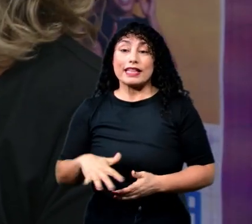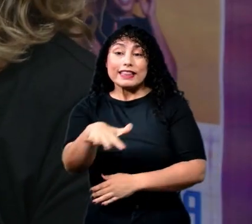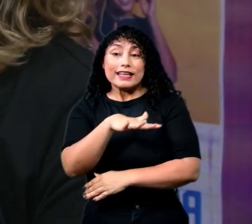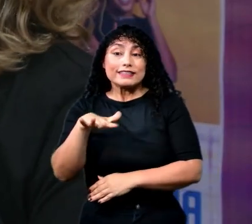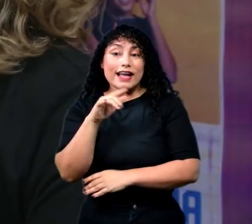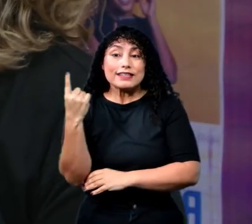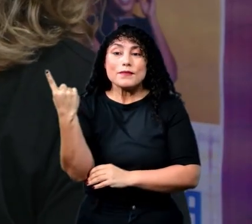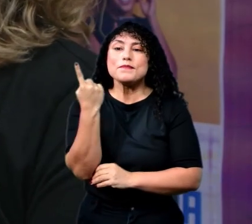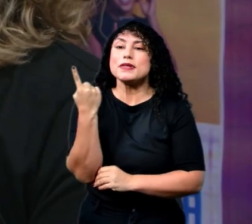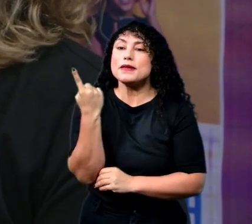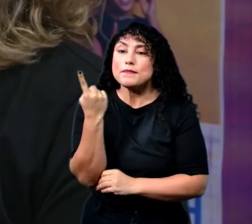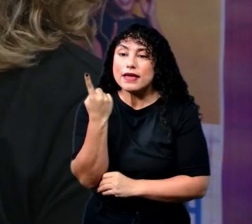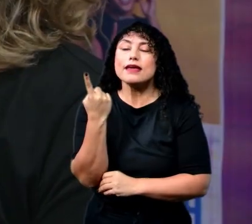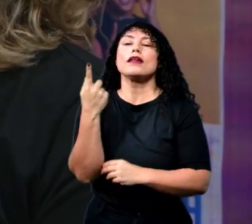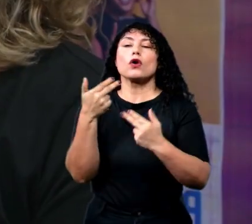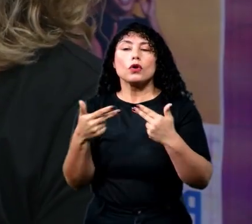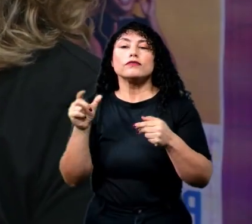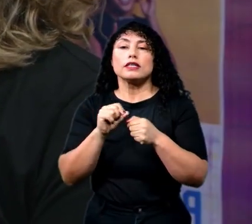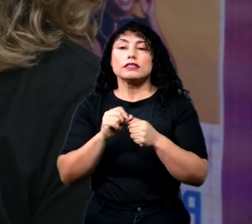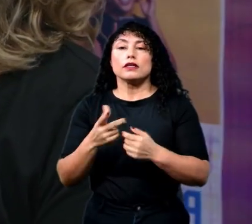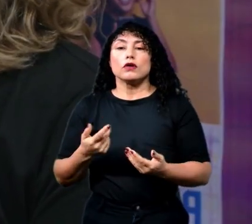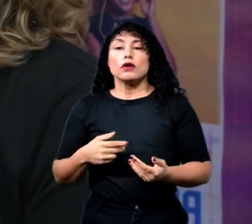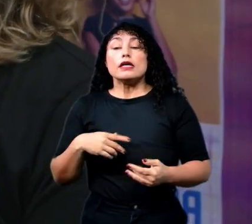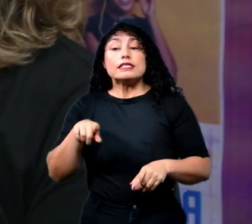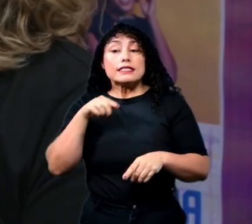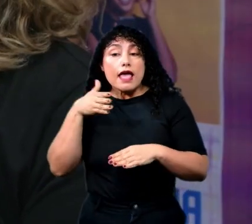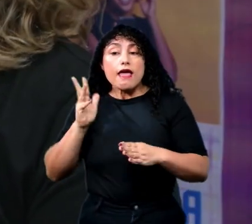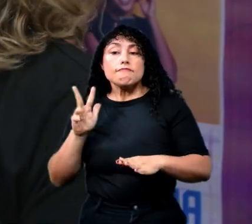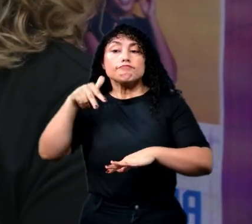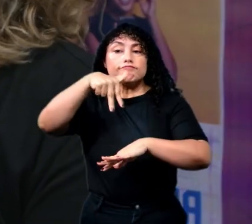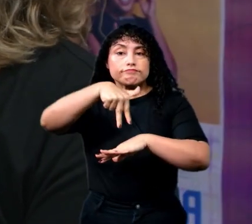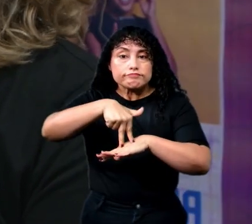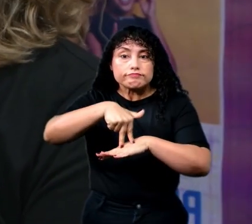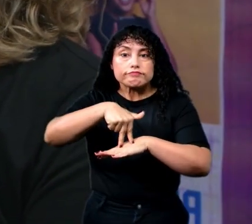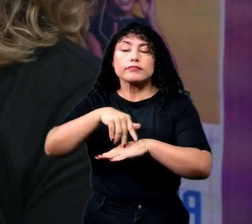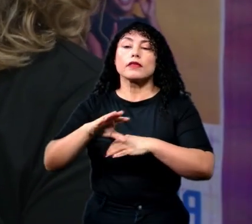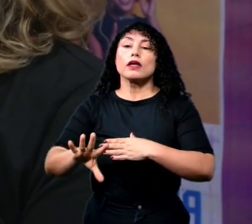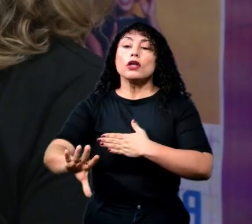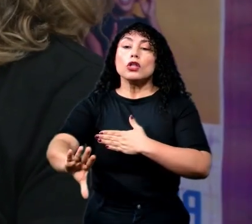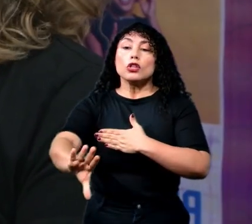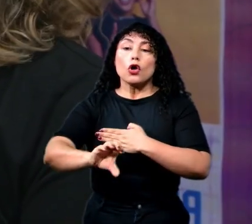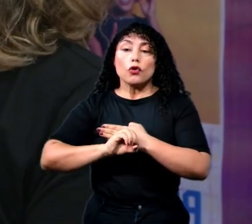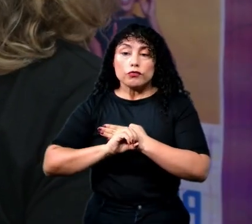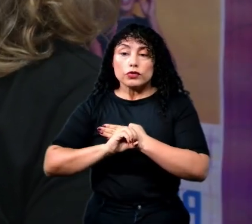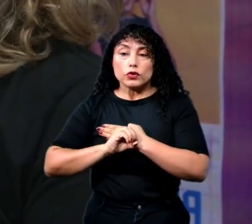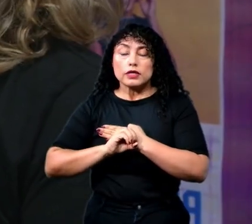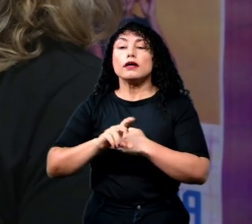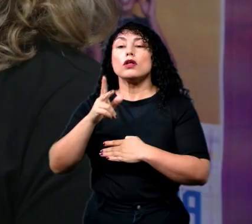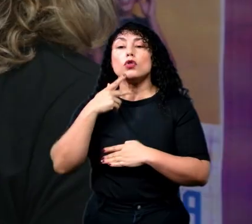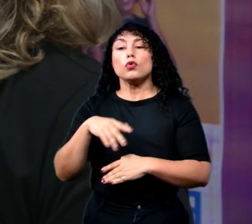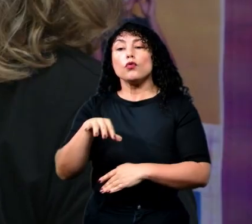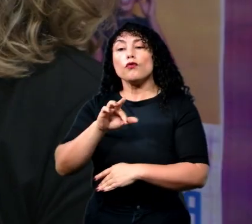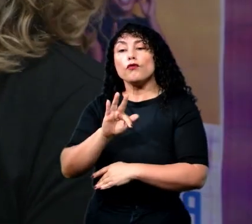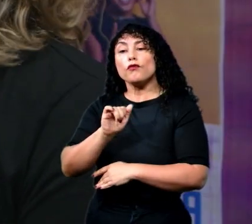caso, a primeira coisa a fazer é você fazer uma ouvidoria, né? Através da ouvidoria no Fala BR. E